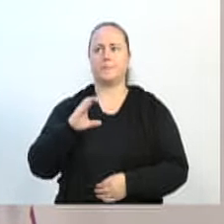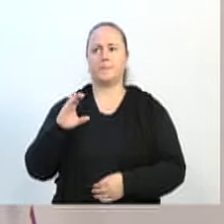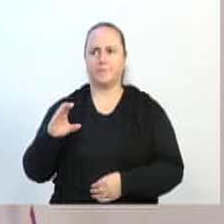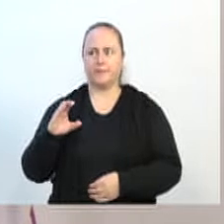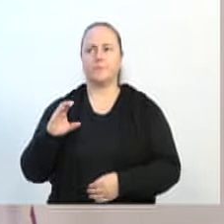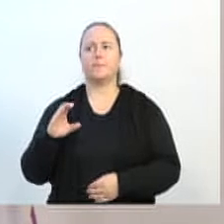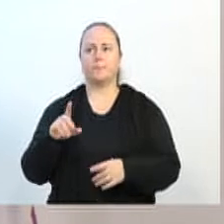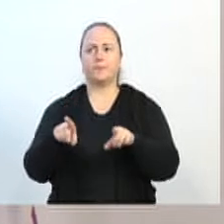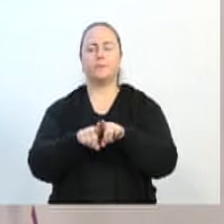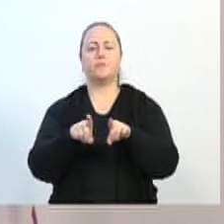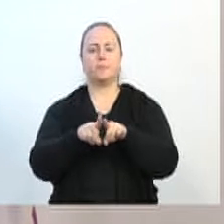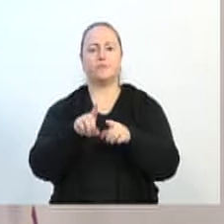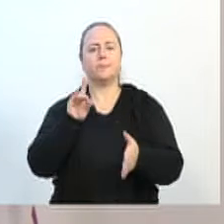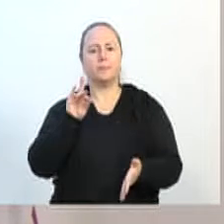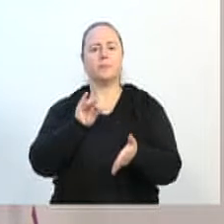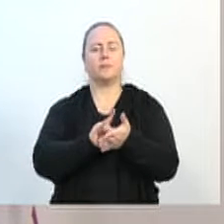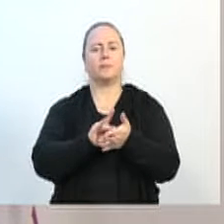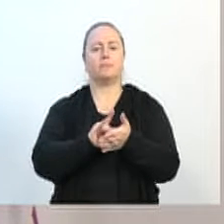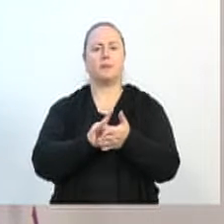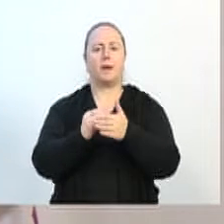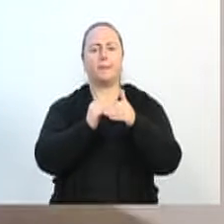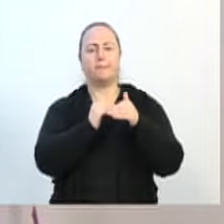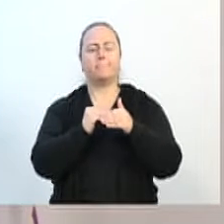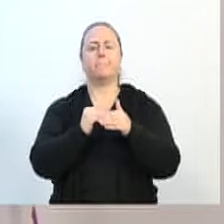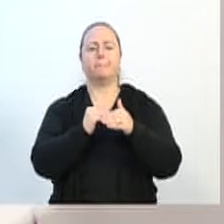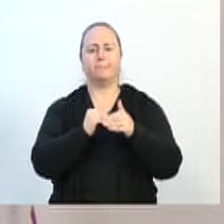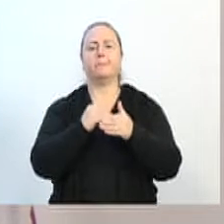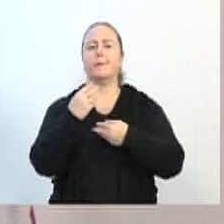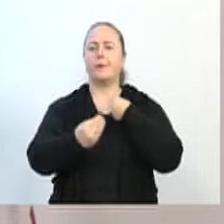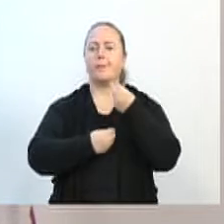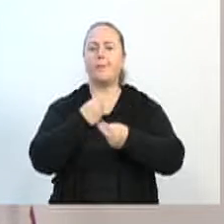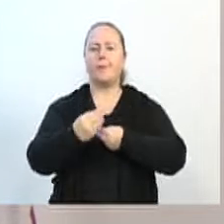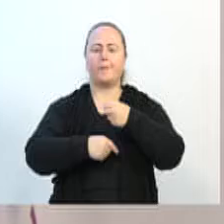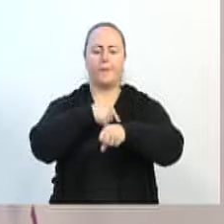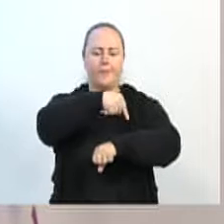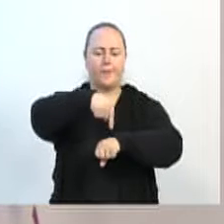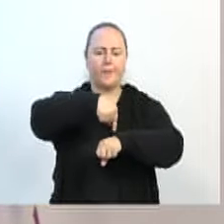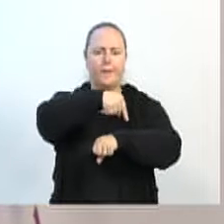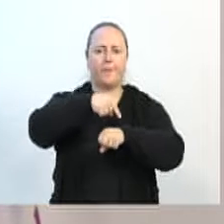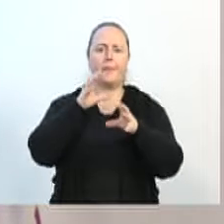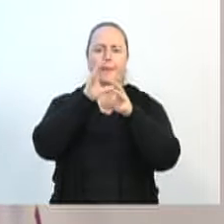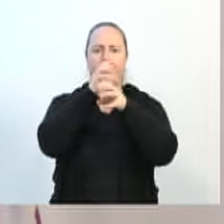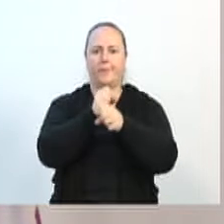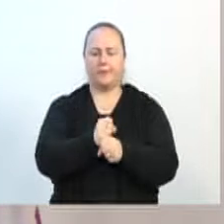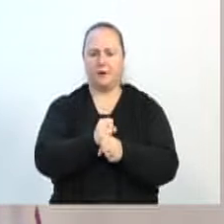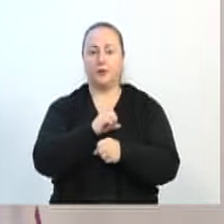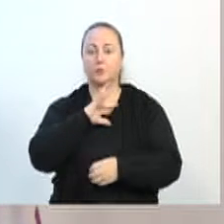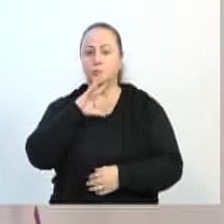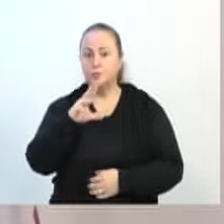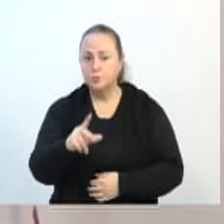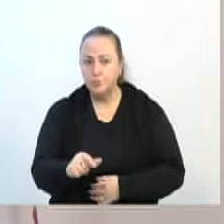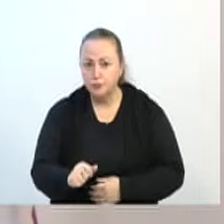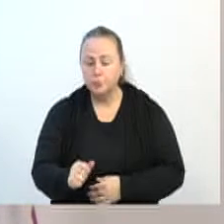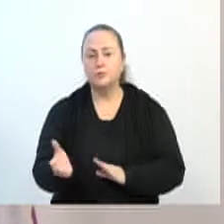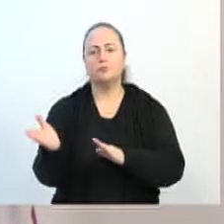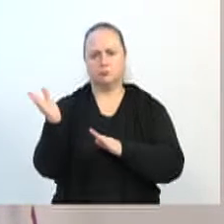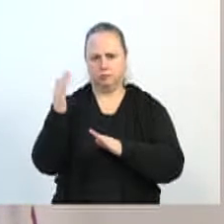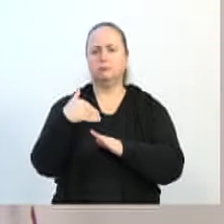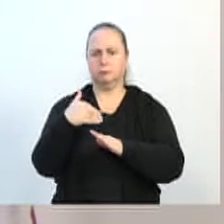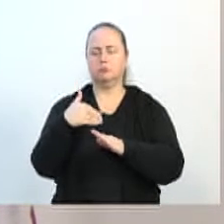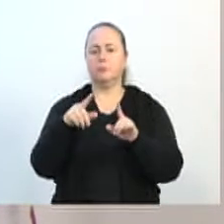Curricular, estabelecer parâmetros curriculares, prever carga horária. Tudo isso ainda virá, mas é importante